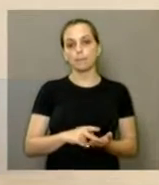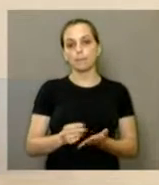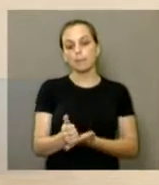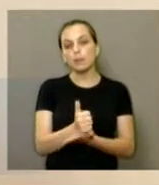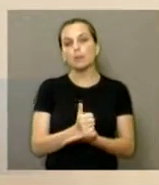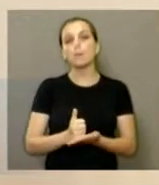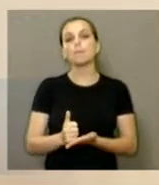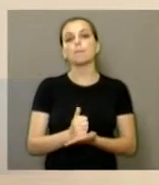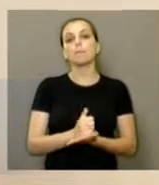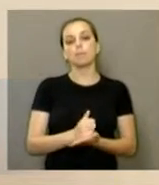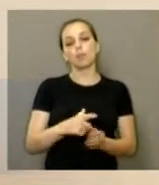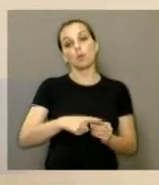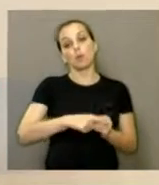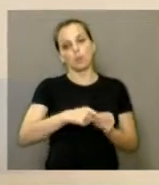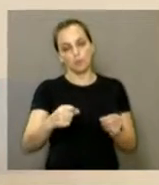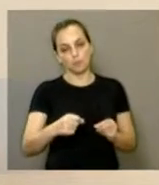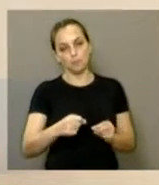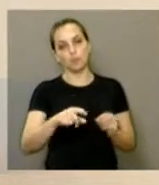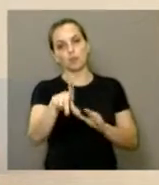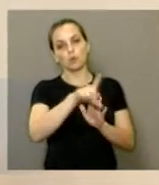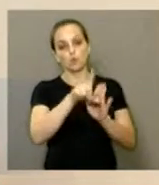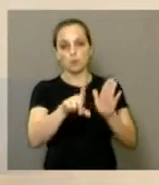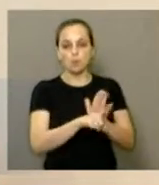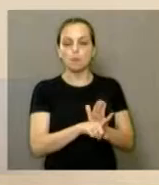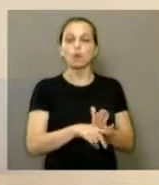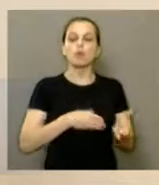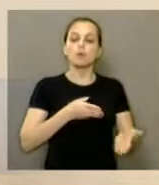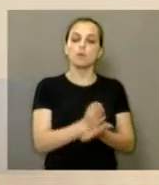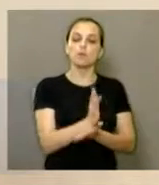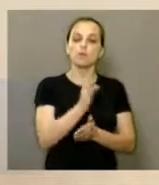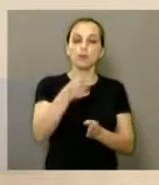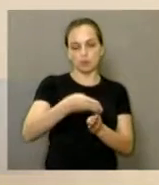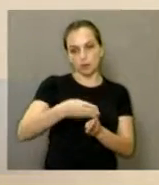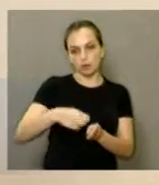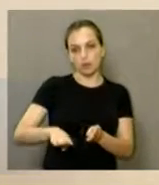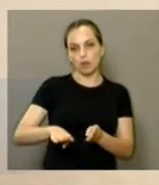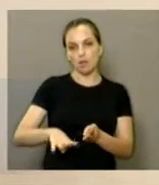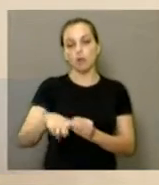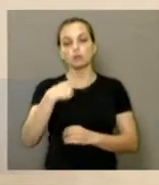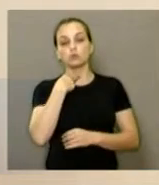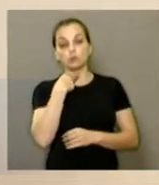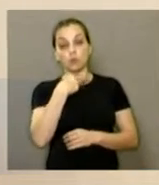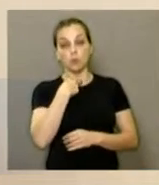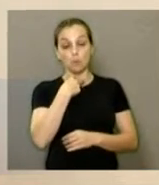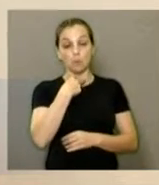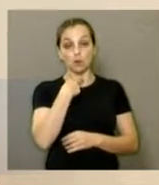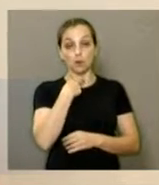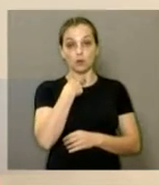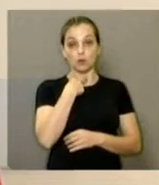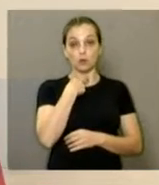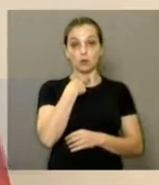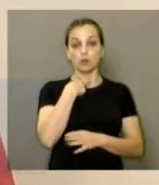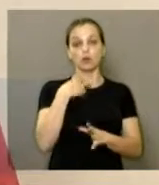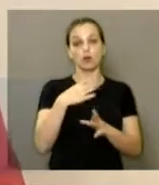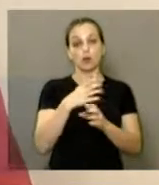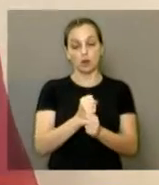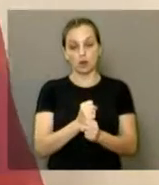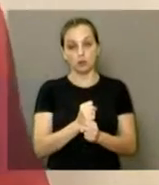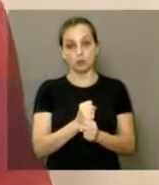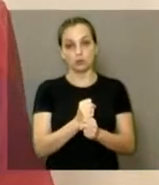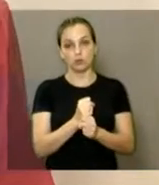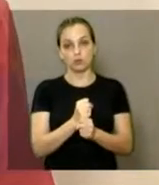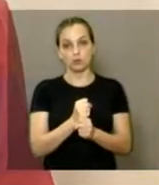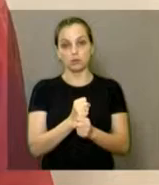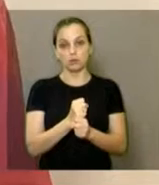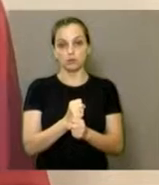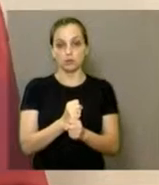num artigo de uma lei que foi aprovada aqui nessa casa, que não permitia que a conta de